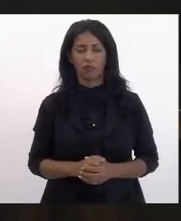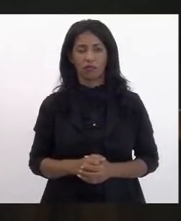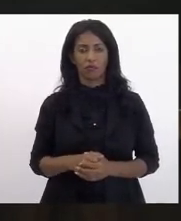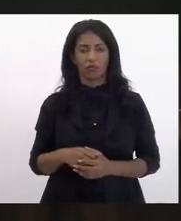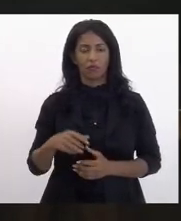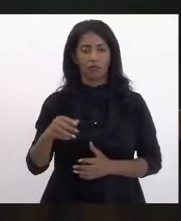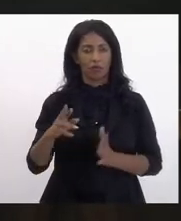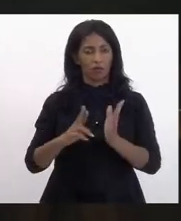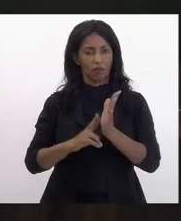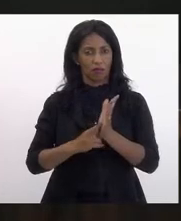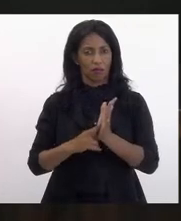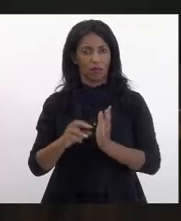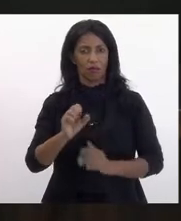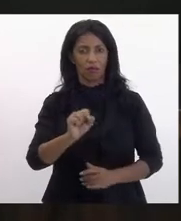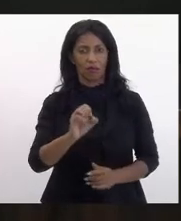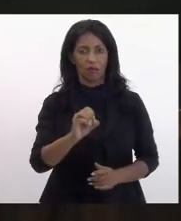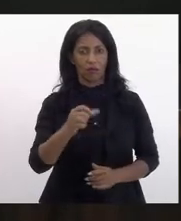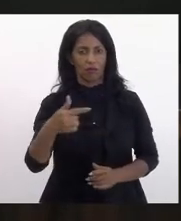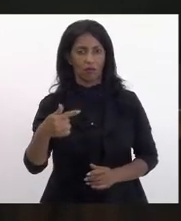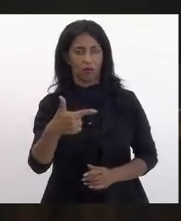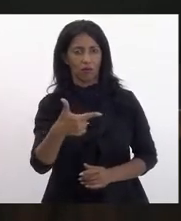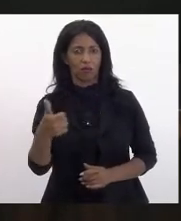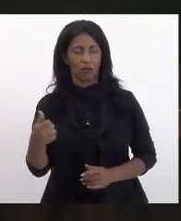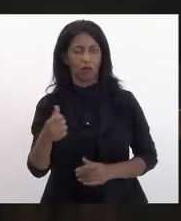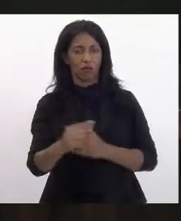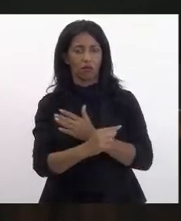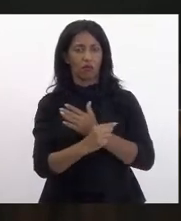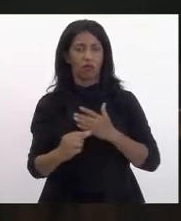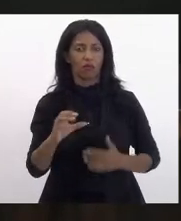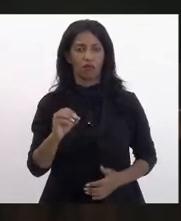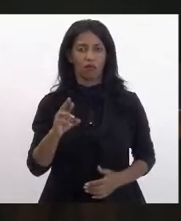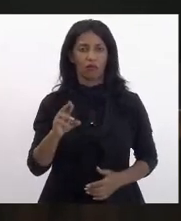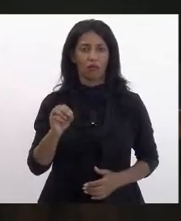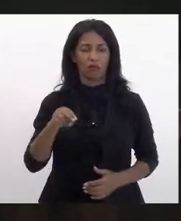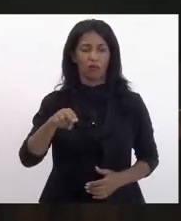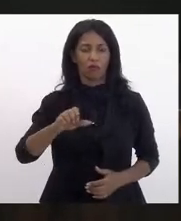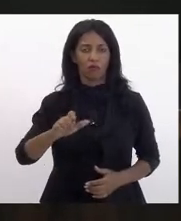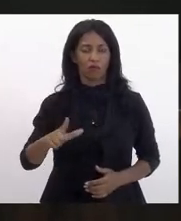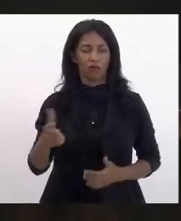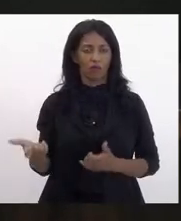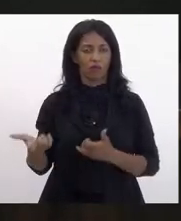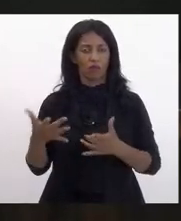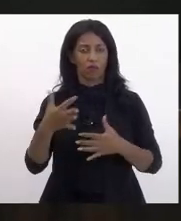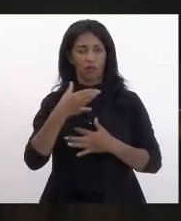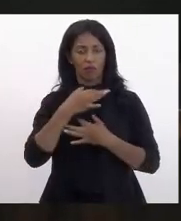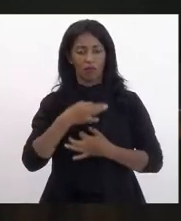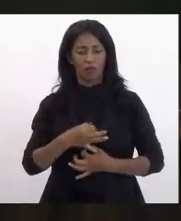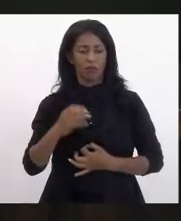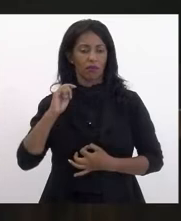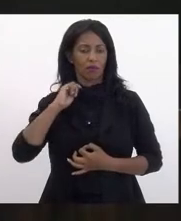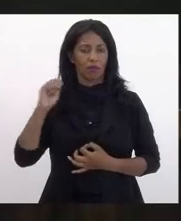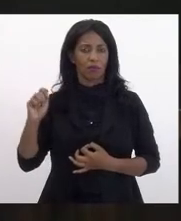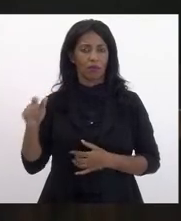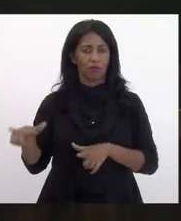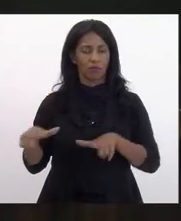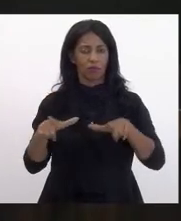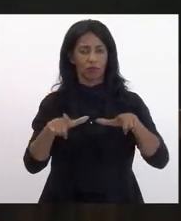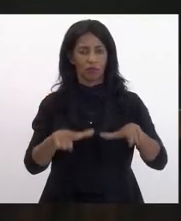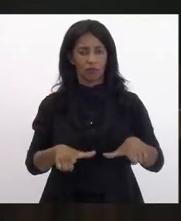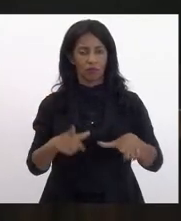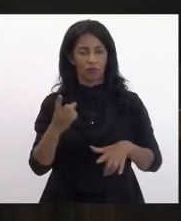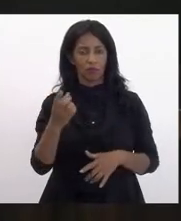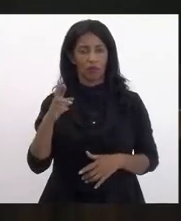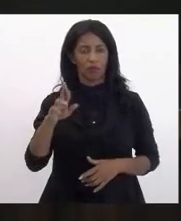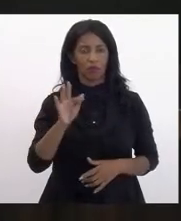Projeto de resolução número 807/2021, de autoria do deputado Coronel Salema, que concede medalha Tiradentes, respectivo diploma, ao